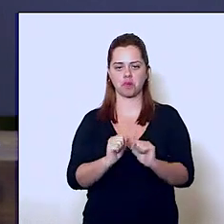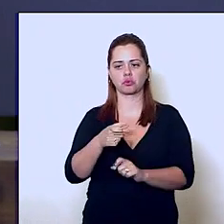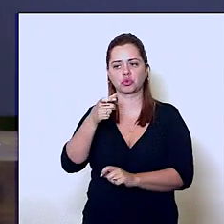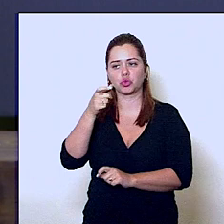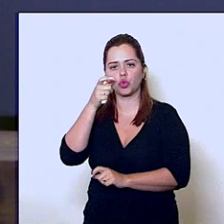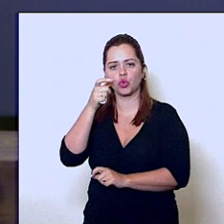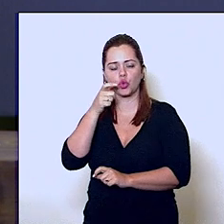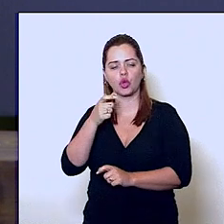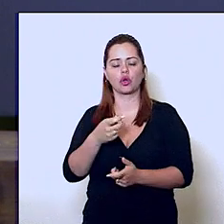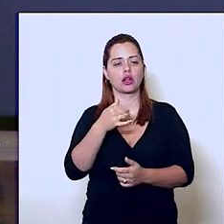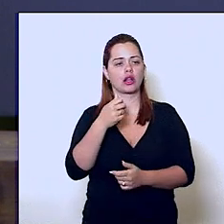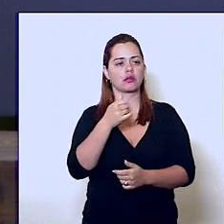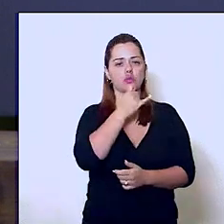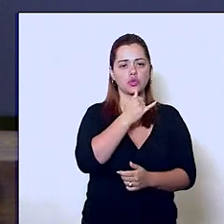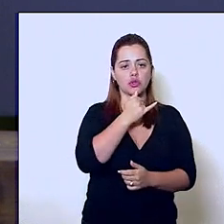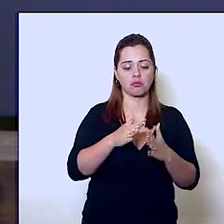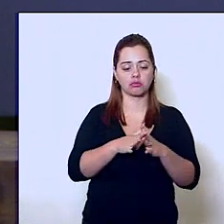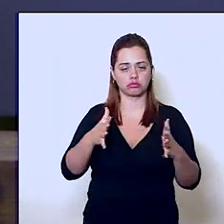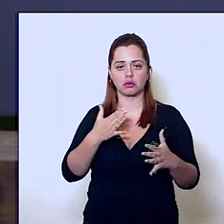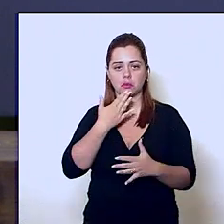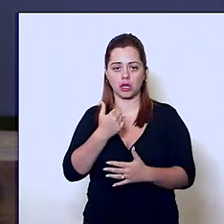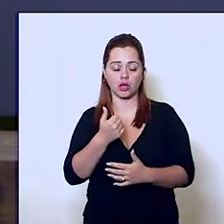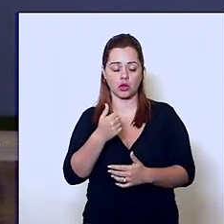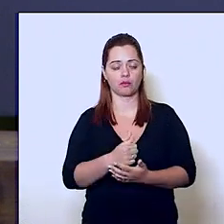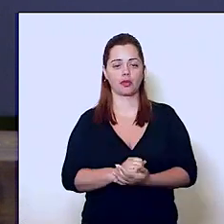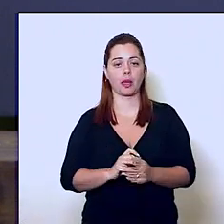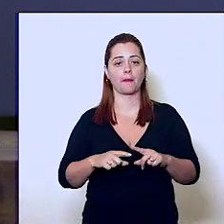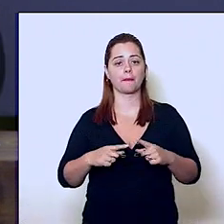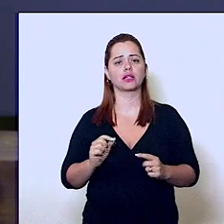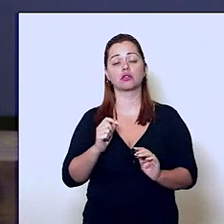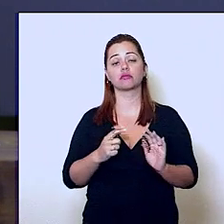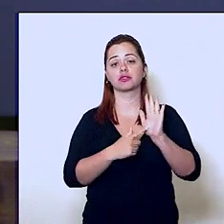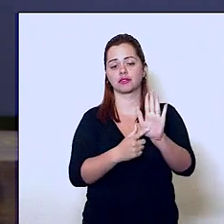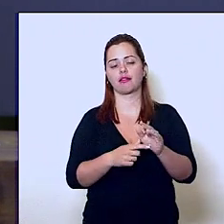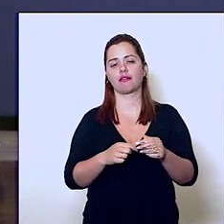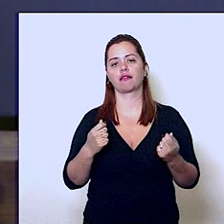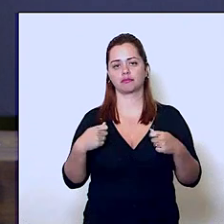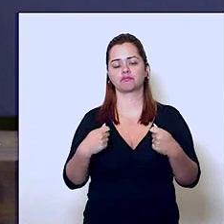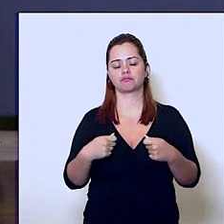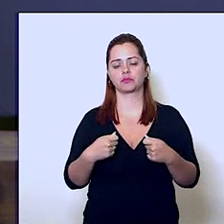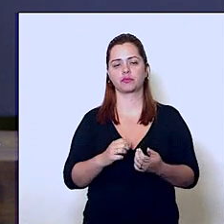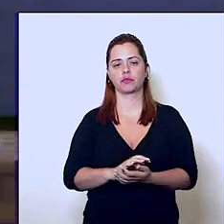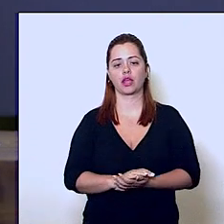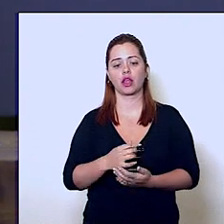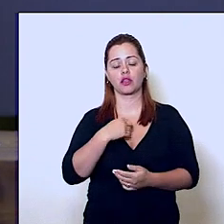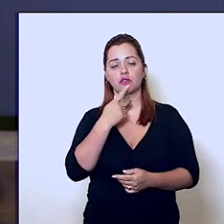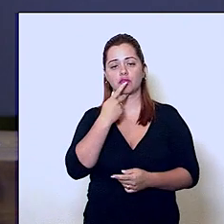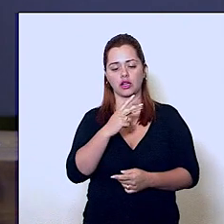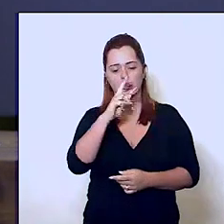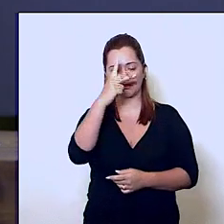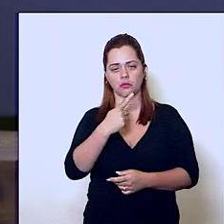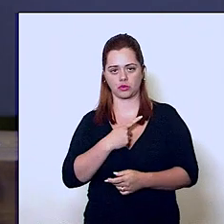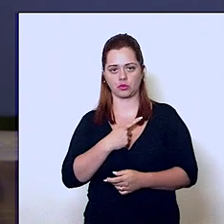abrangentes. Mas o que se destaca mesmo, e eu falei dentro do aspecto pessoal, é que isso